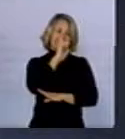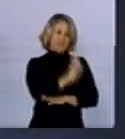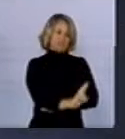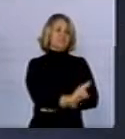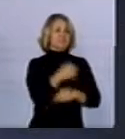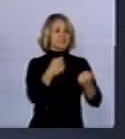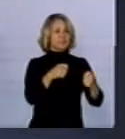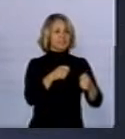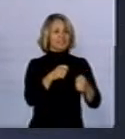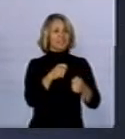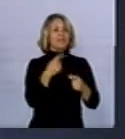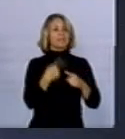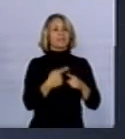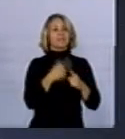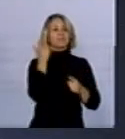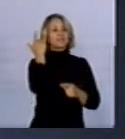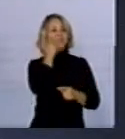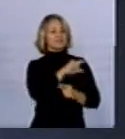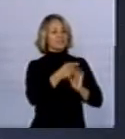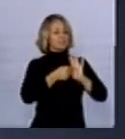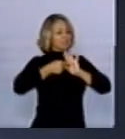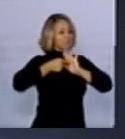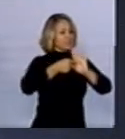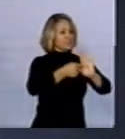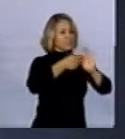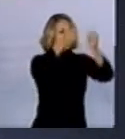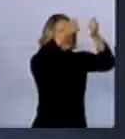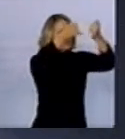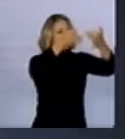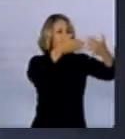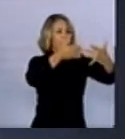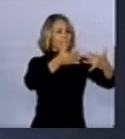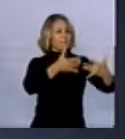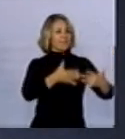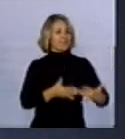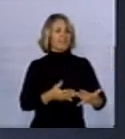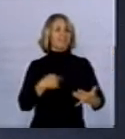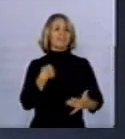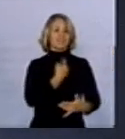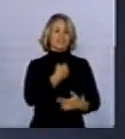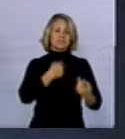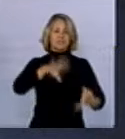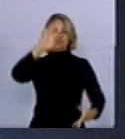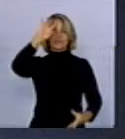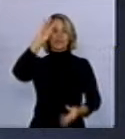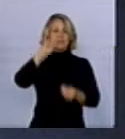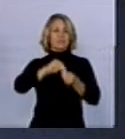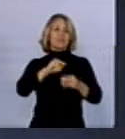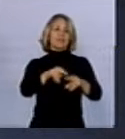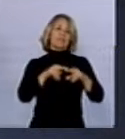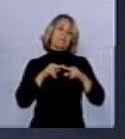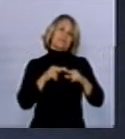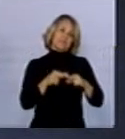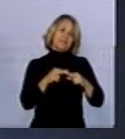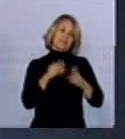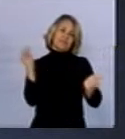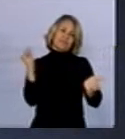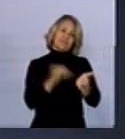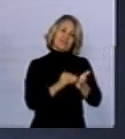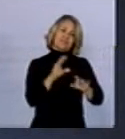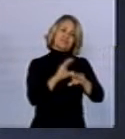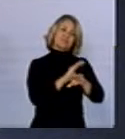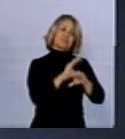e porque não consegue apresentar razões suficientes para ela é que nós temos que concluir pela absoluta